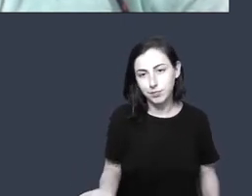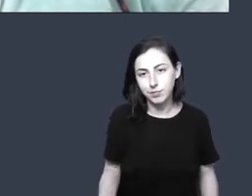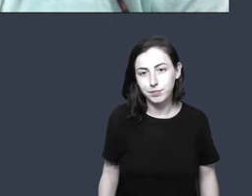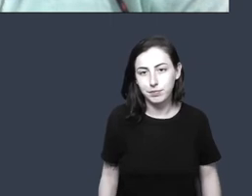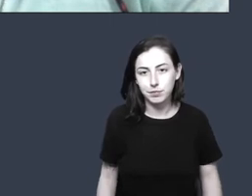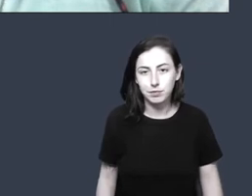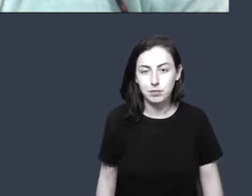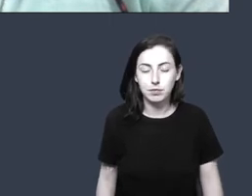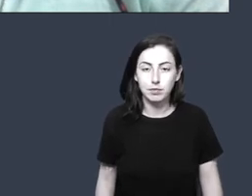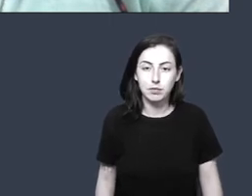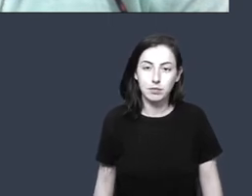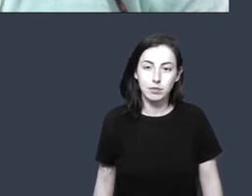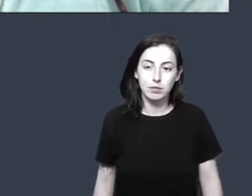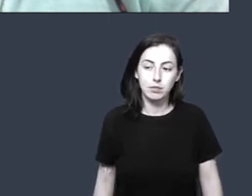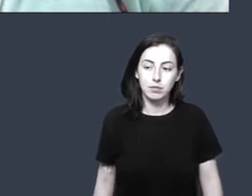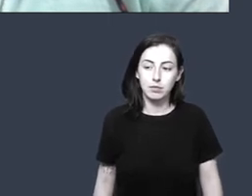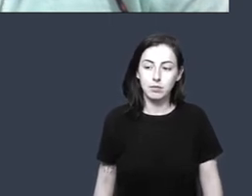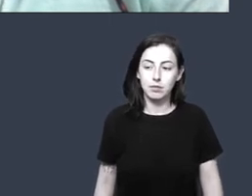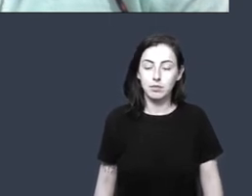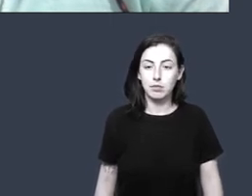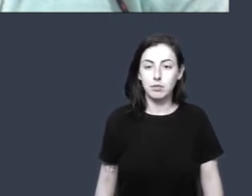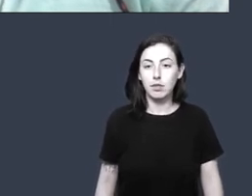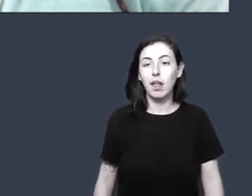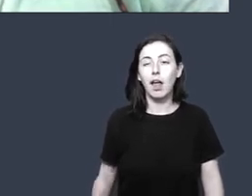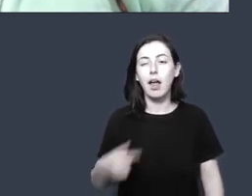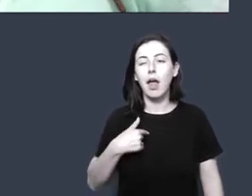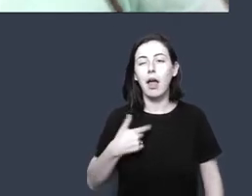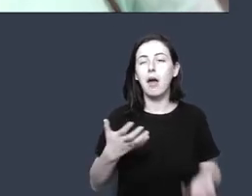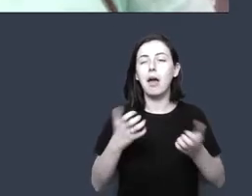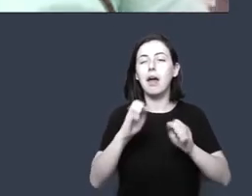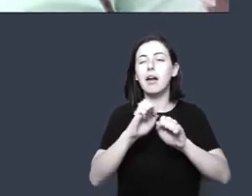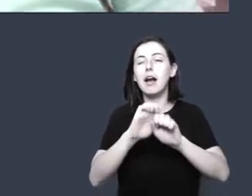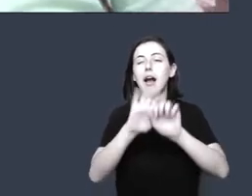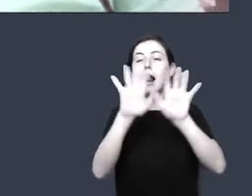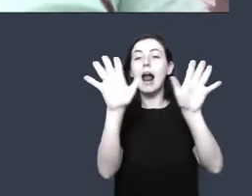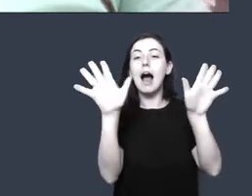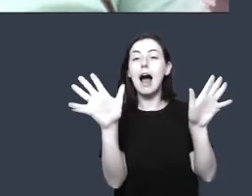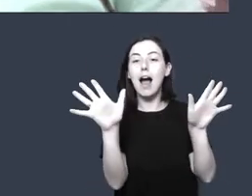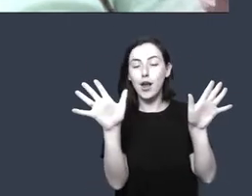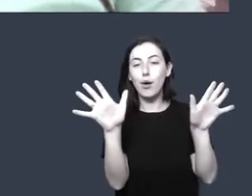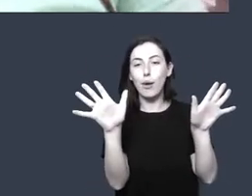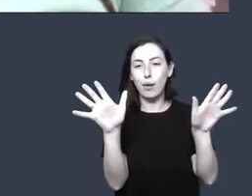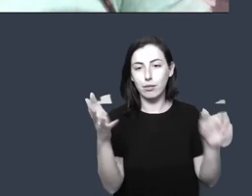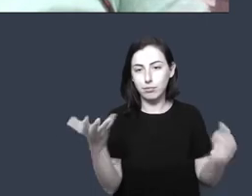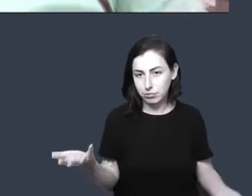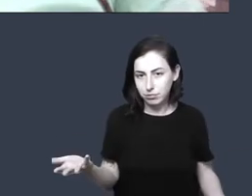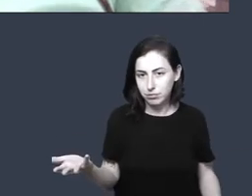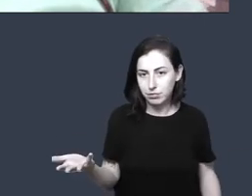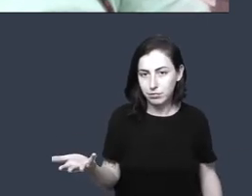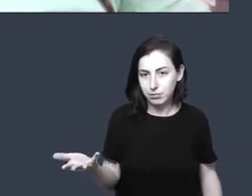souber, mas como você fala assim, deixa eu clarificar isso aqui, né?